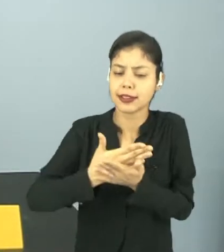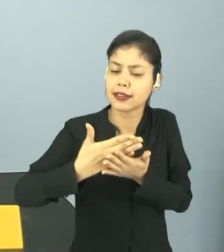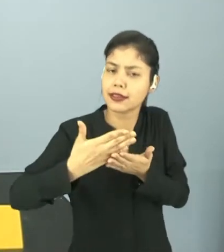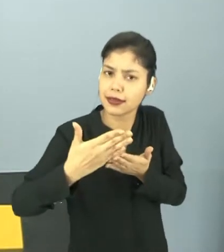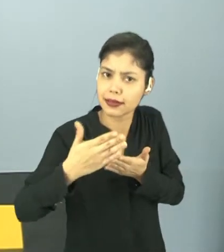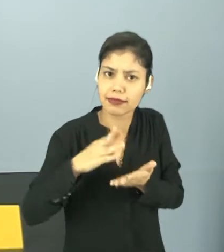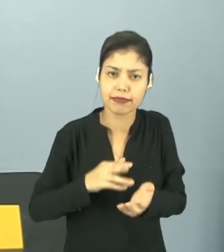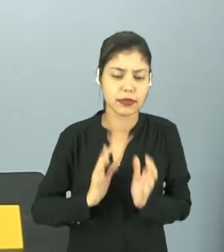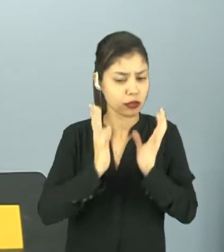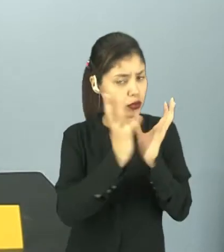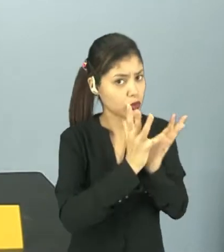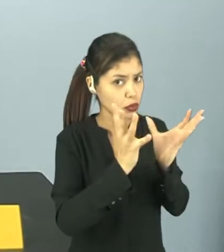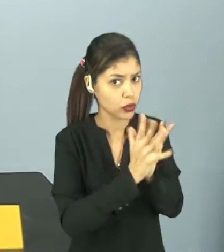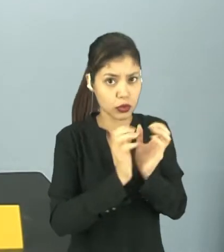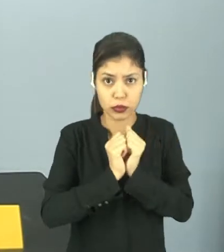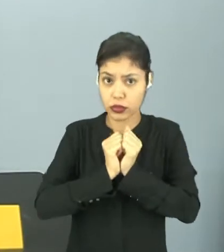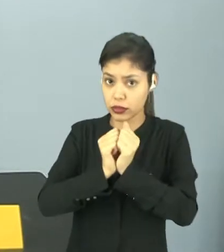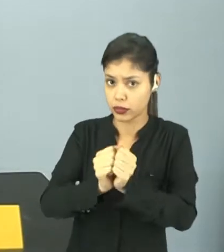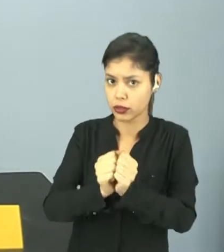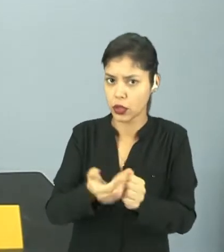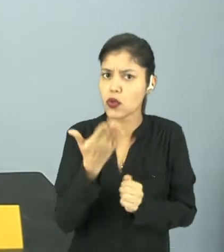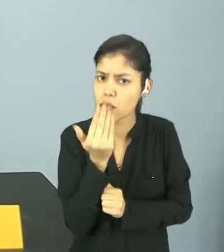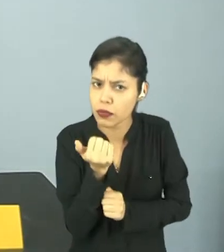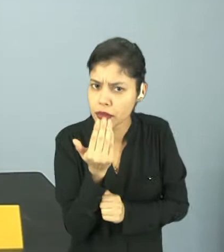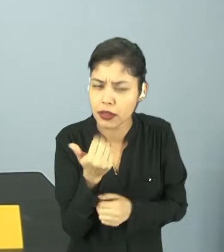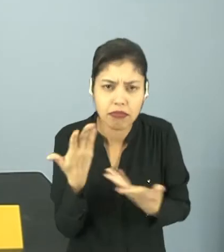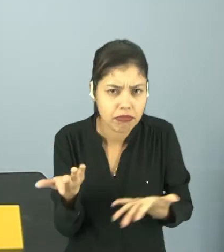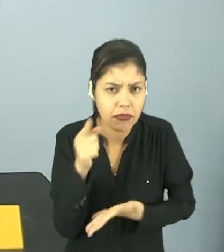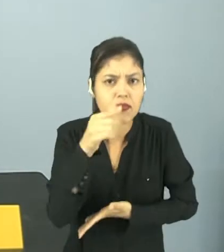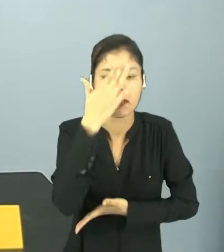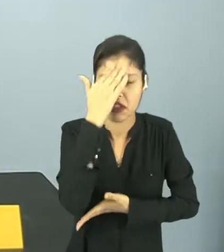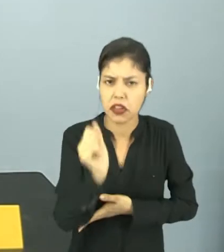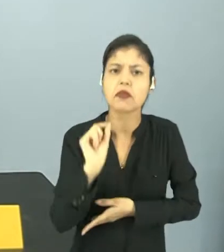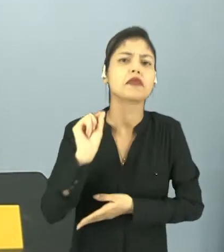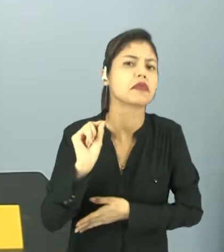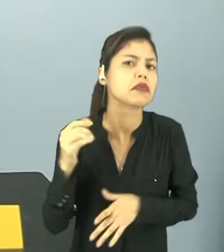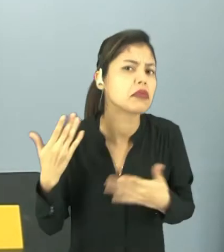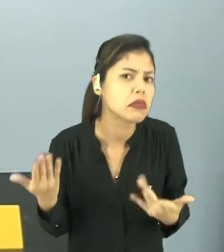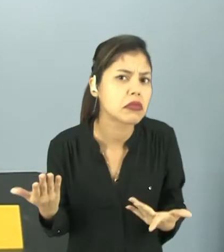começaram a andar em grupos, se alimentavam? Vocês sabem de quê?